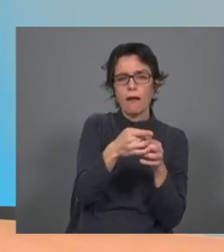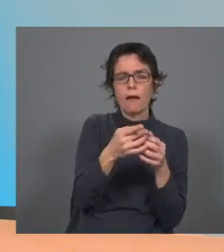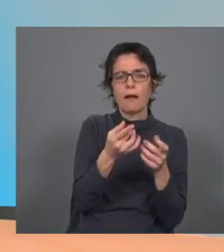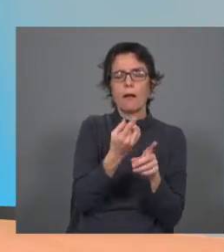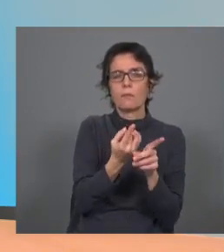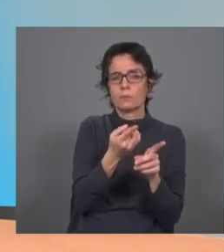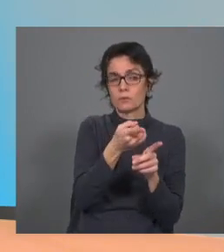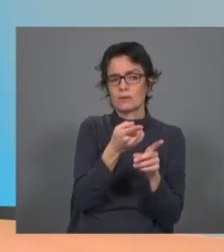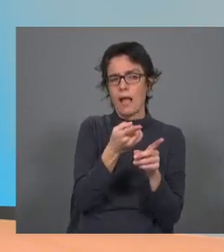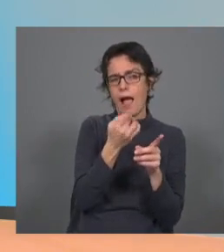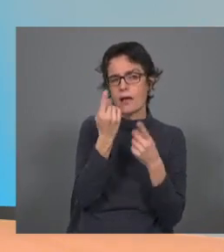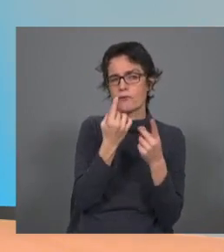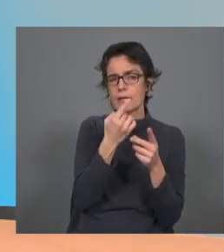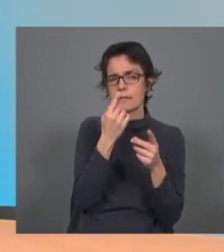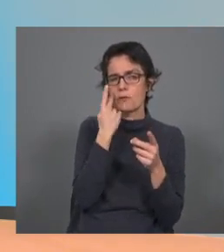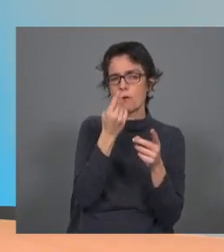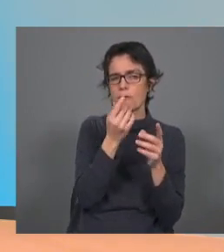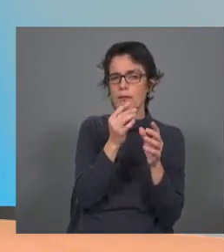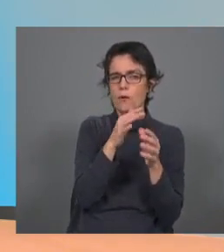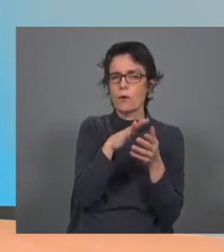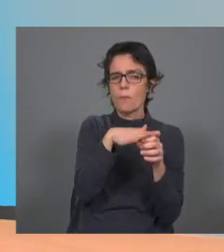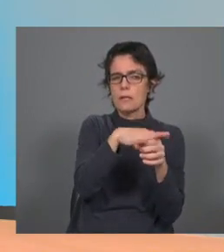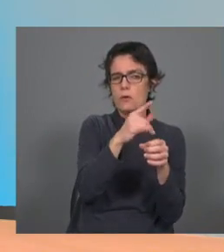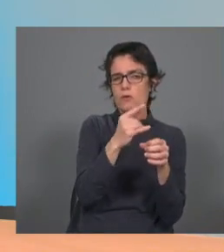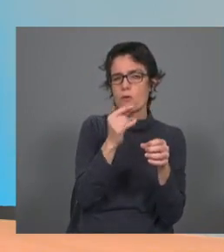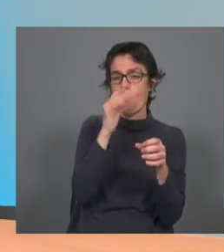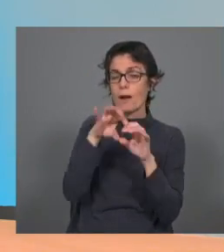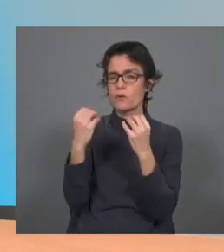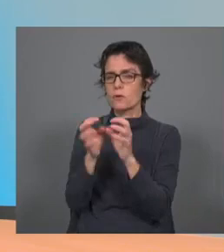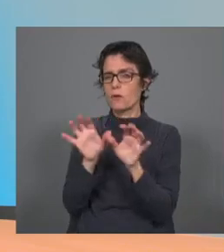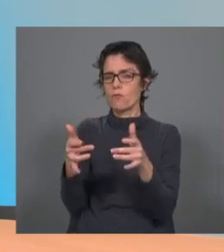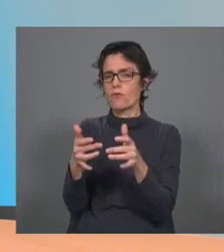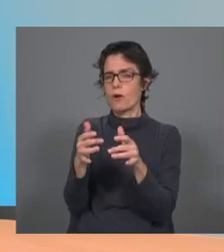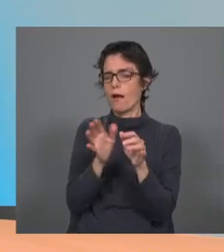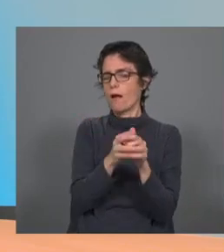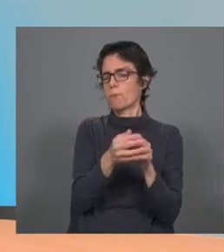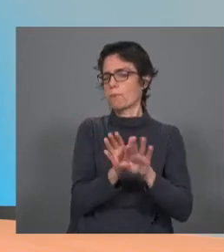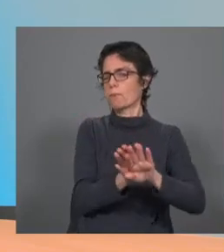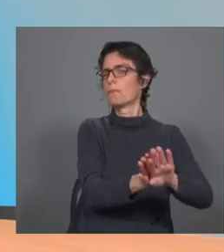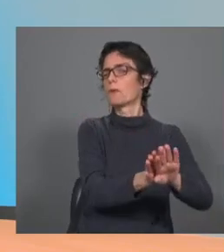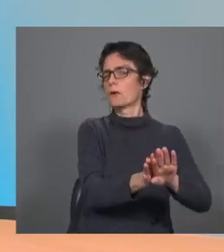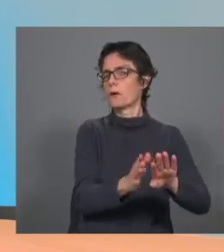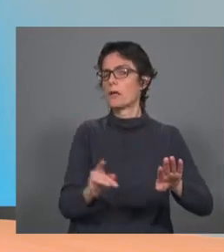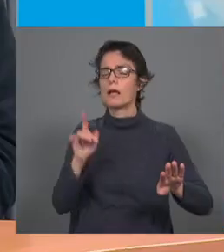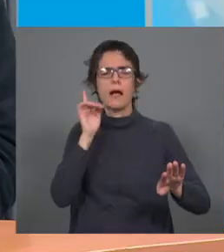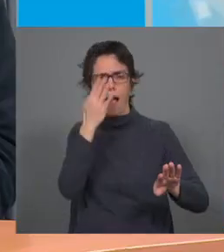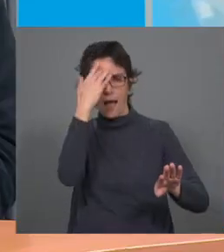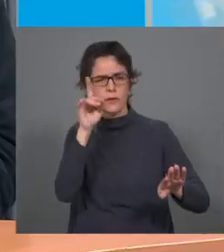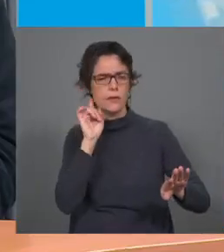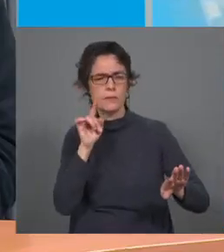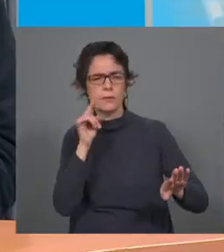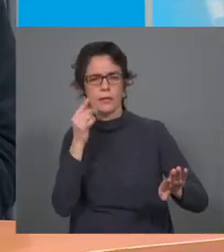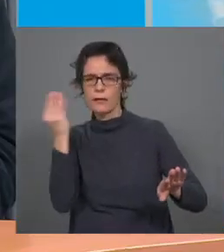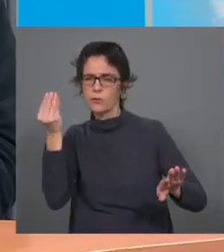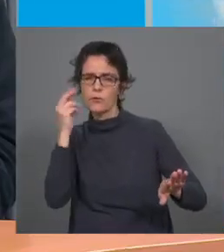realidade muito escondida na sociedade e é importante ter em conta que estas pessoas existem e particularmente que